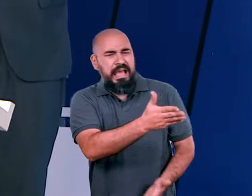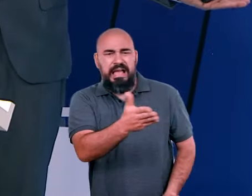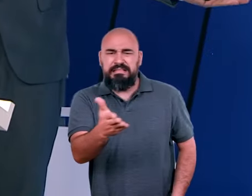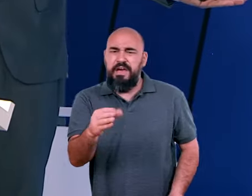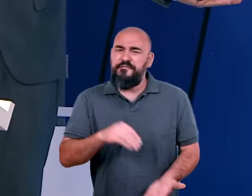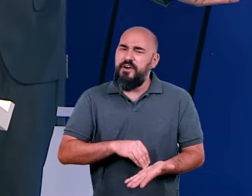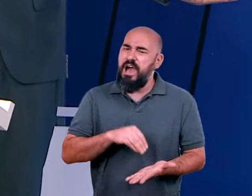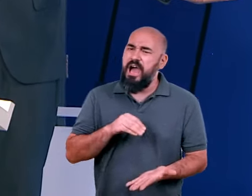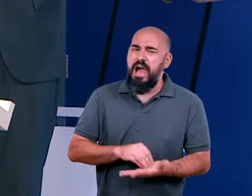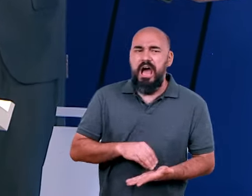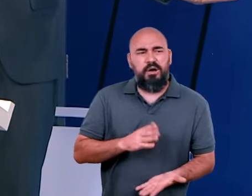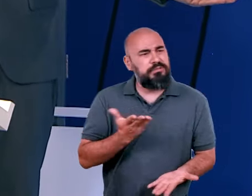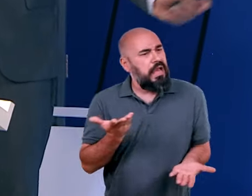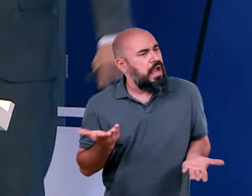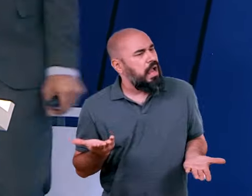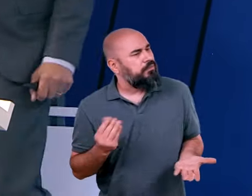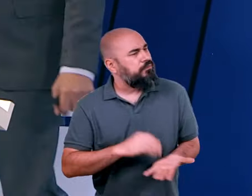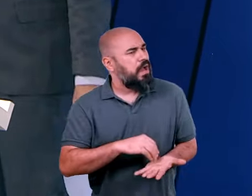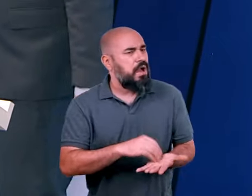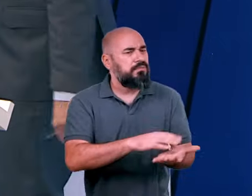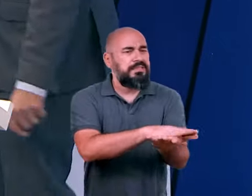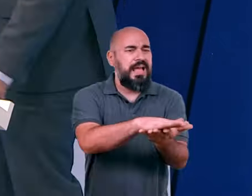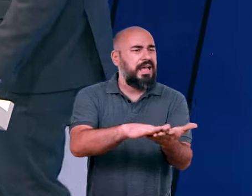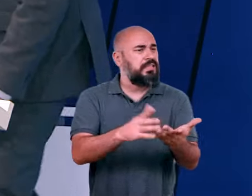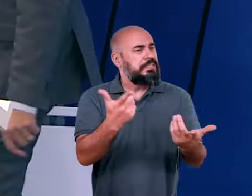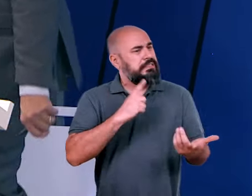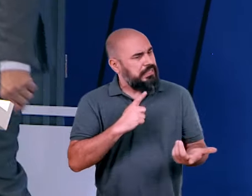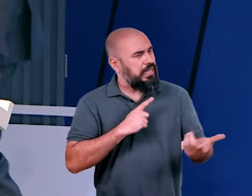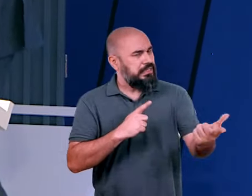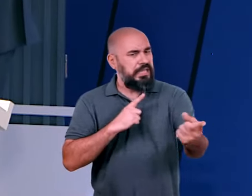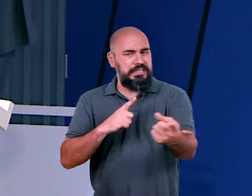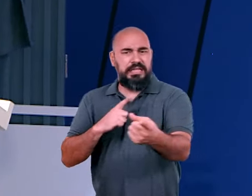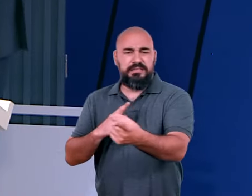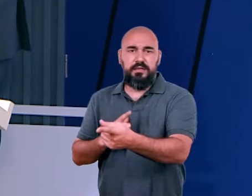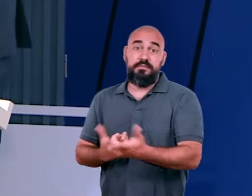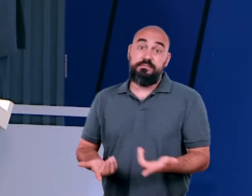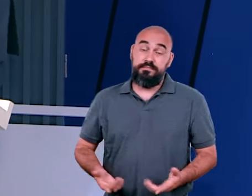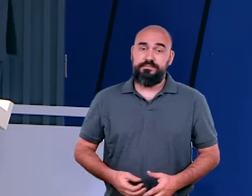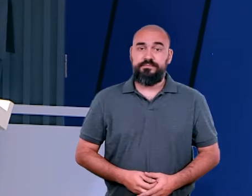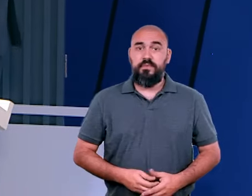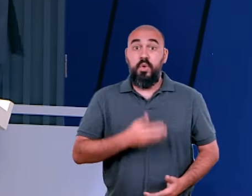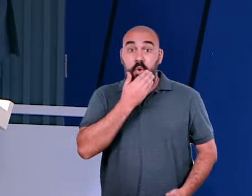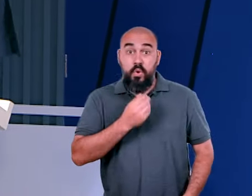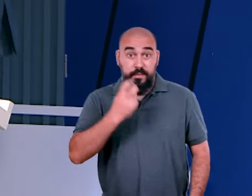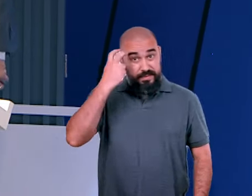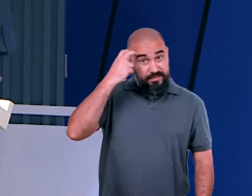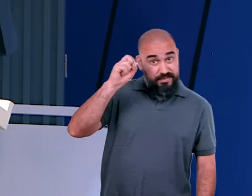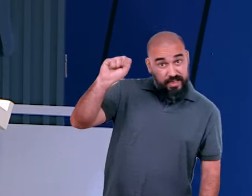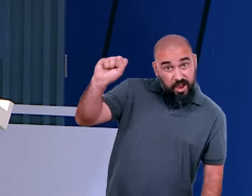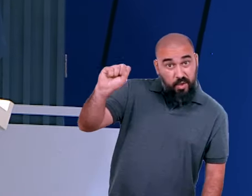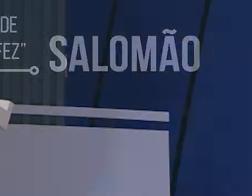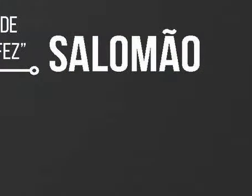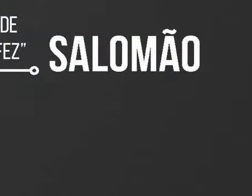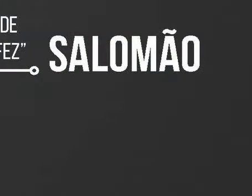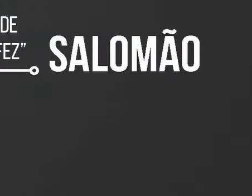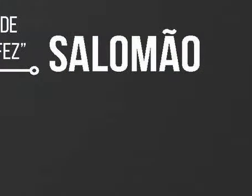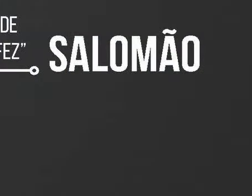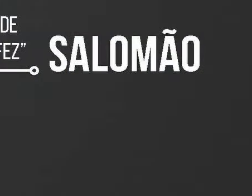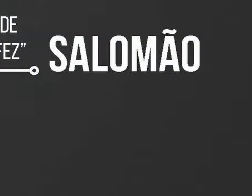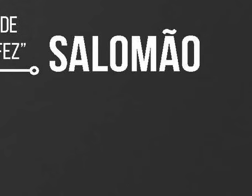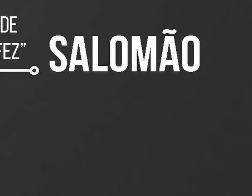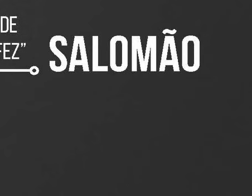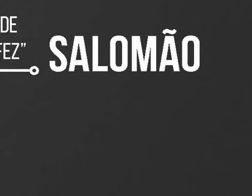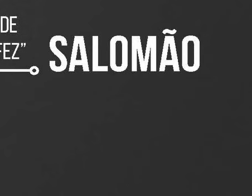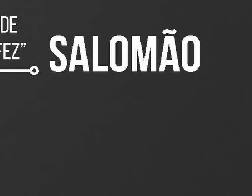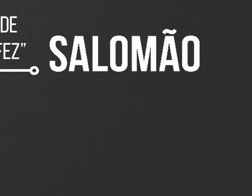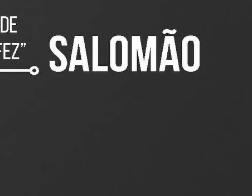Deus providenciou. Isso é algo grandioso. Também Salomão, o grande rei Salomão, ele diz assim, olha,